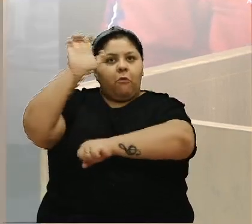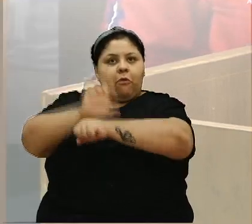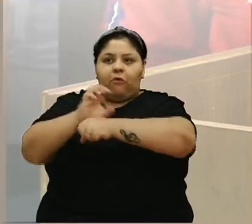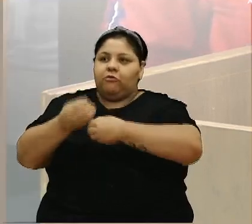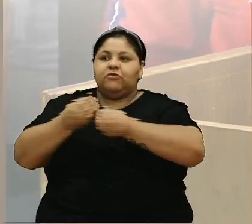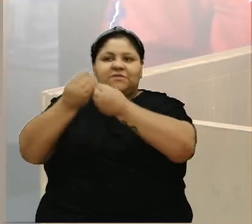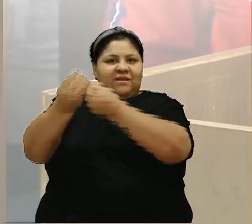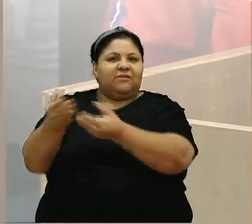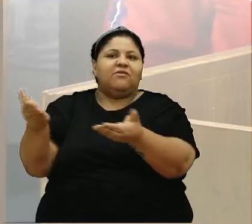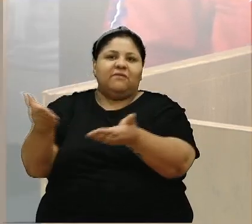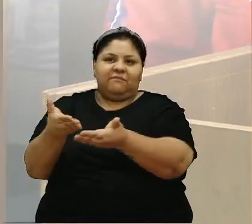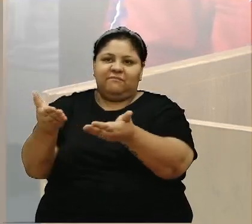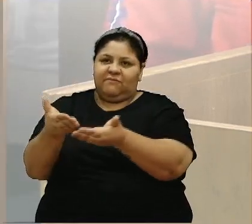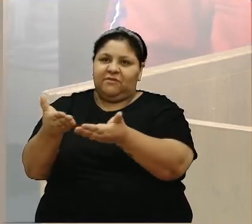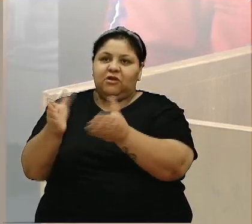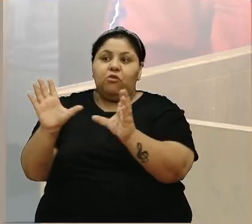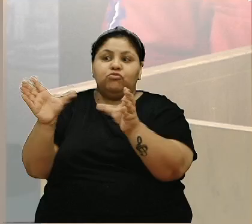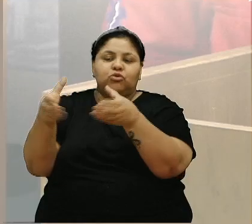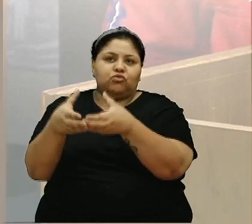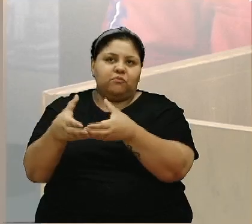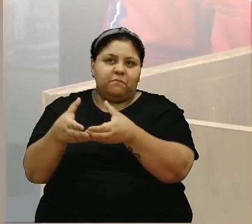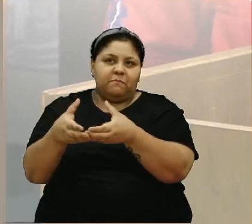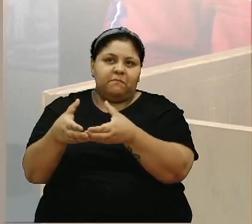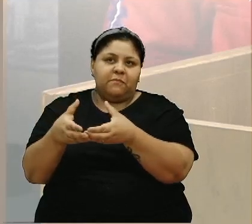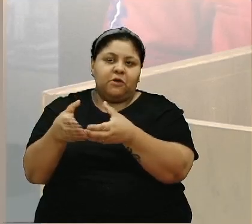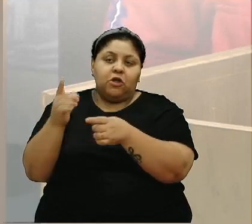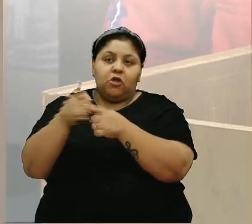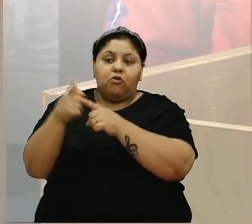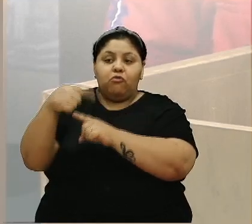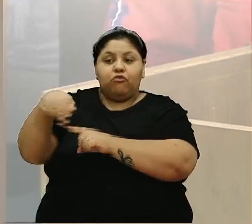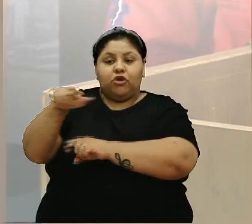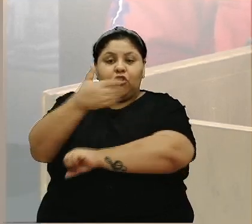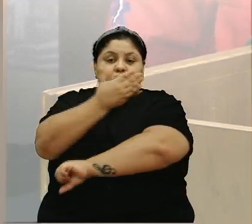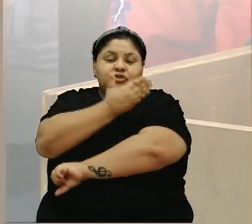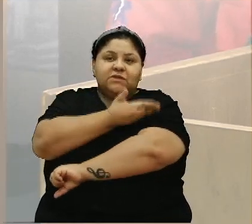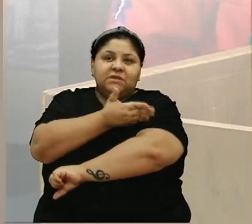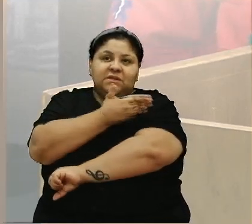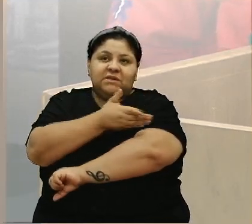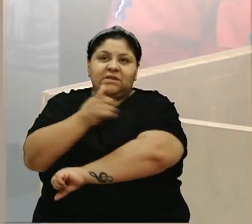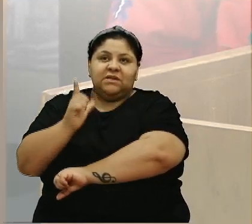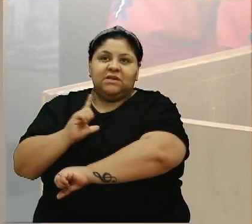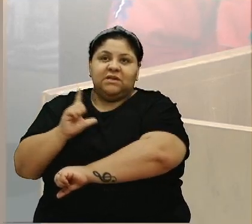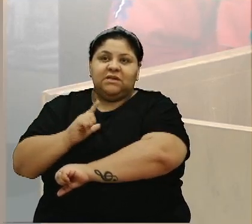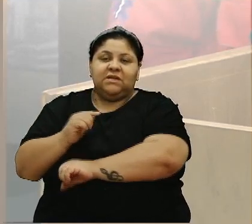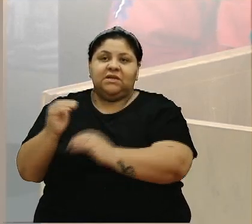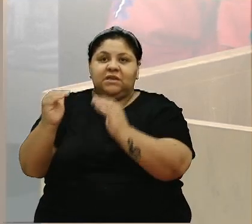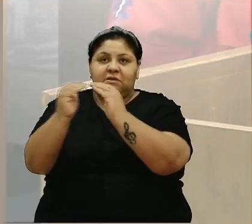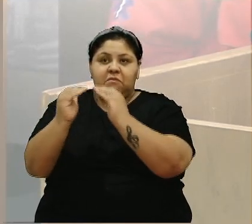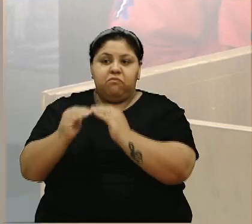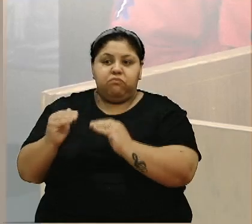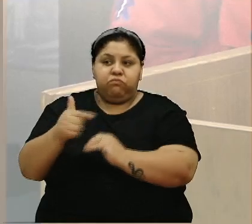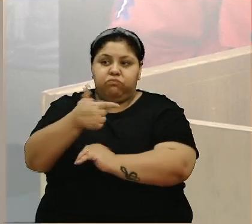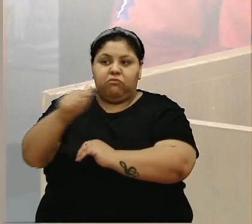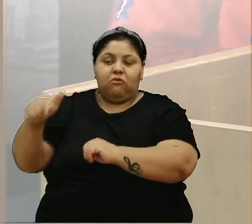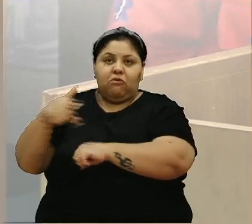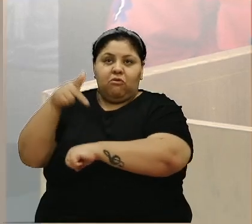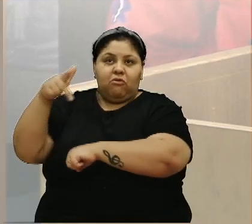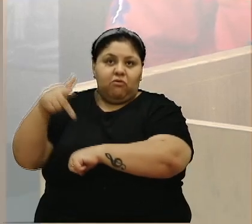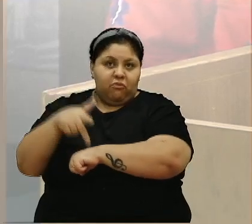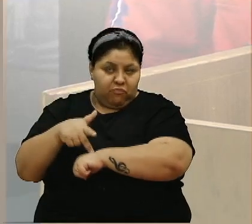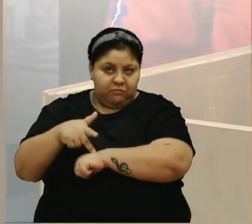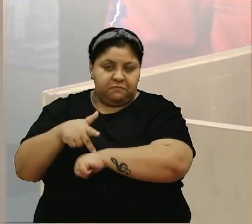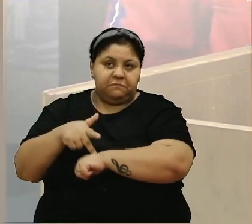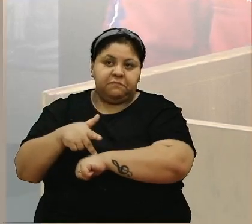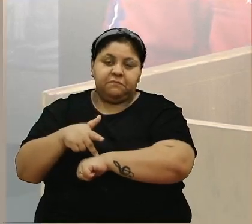oferece hoje, né, para suas corporações, porque os nossos treinamentos a gente tem alinhamento com outros países, outros instrutores de outros